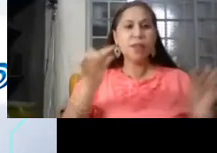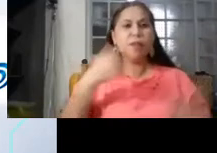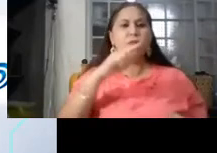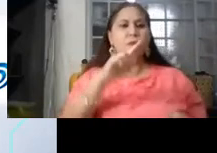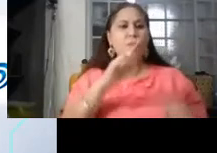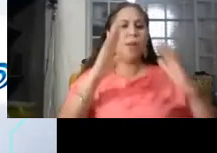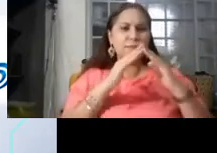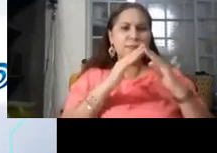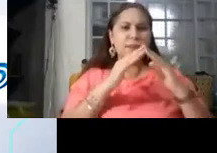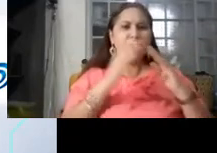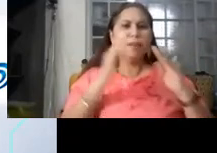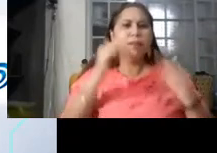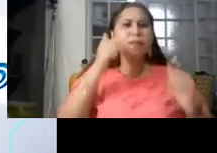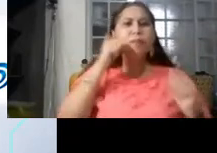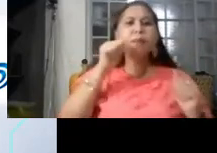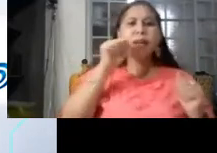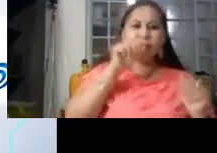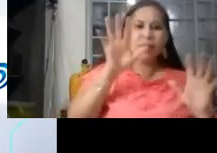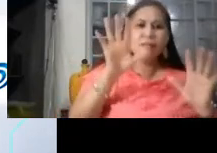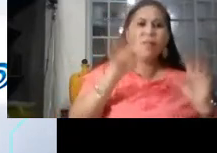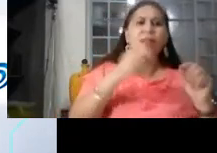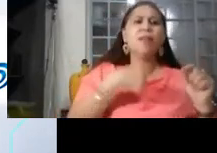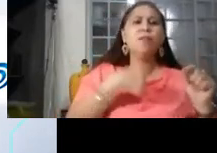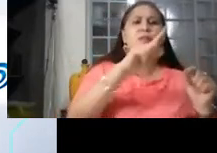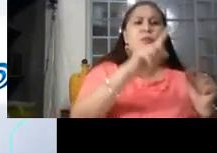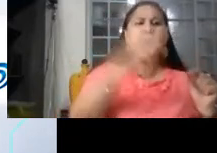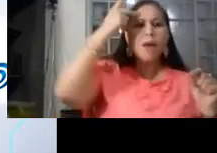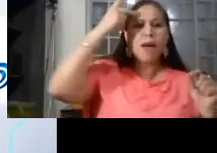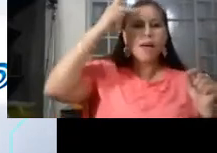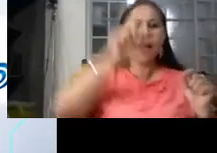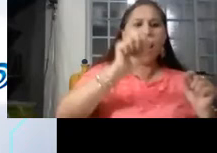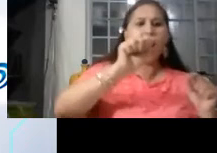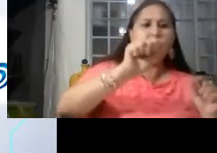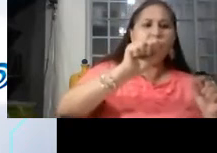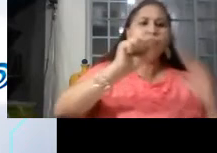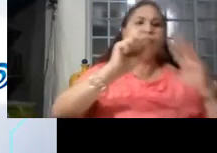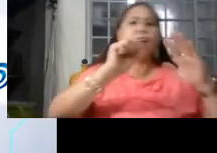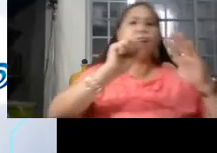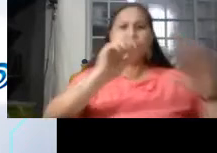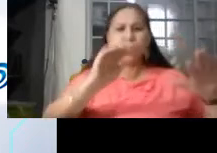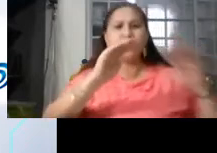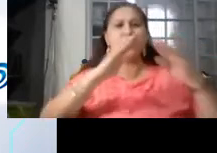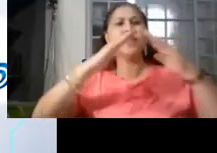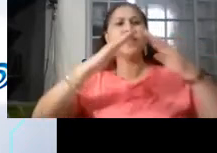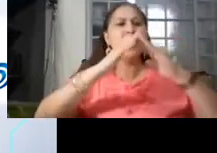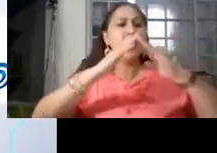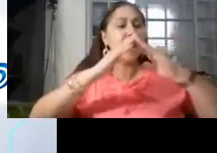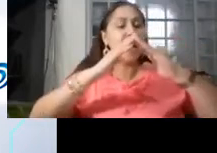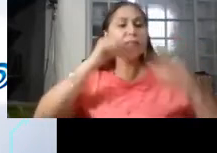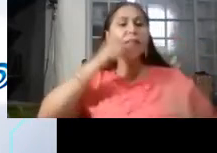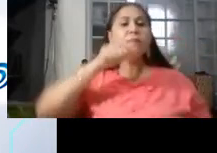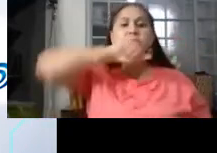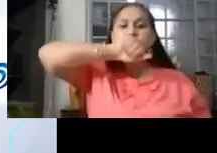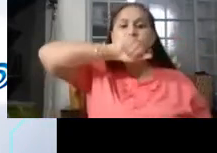foi? Eu vou para casa de mãe, não é isso? Eu vou para aí parou o vídeo, né?